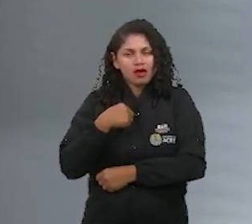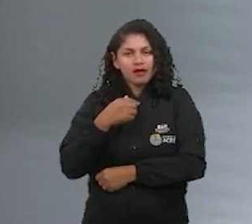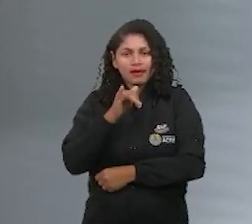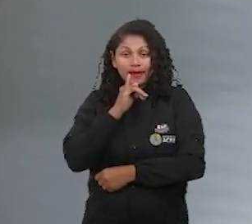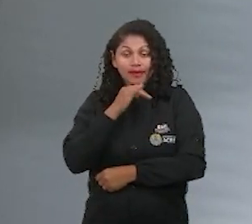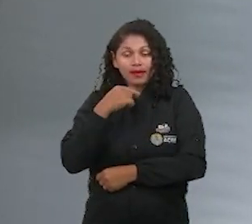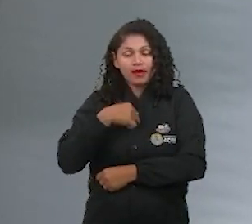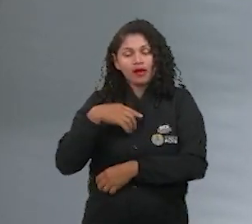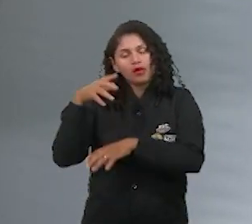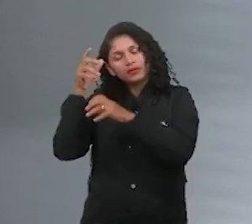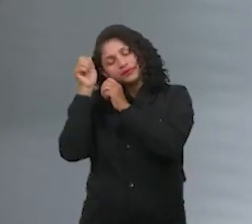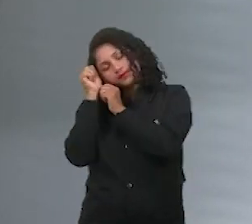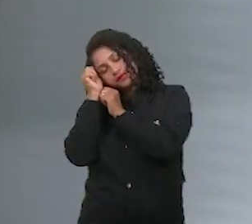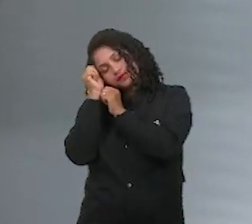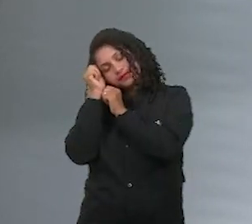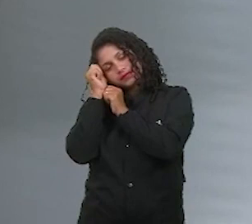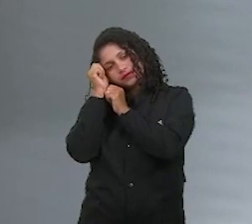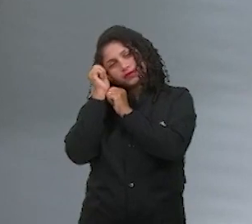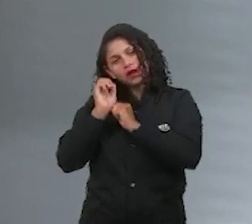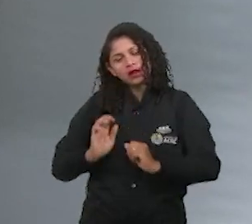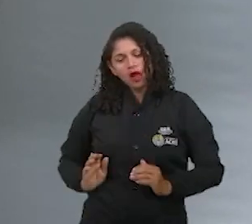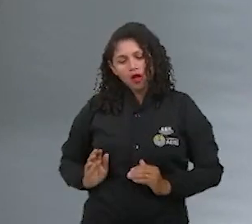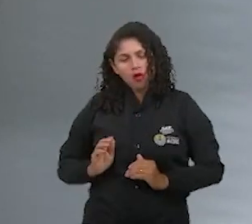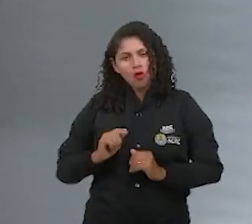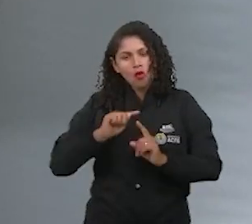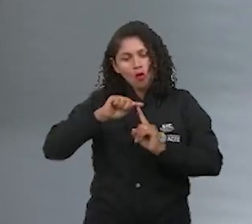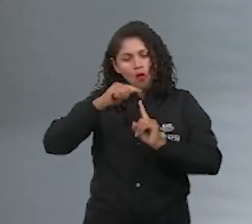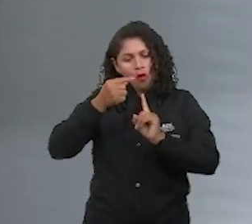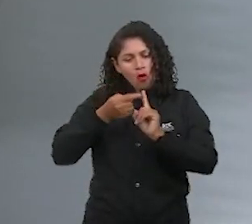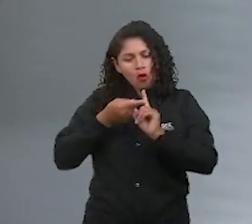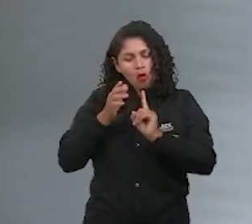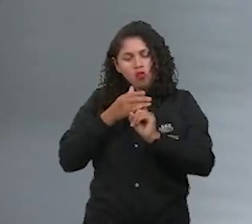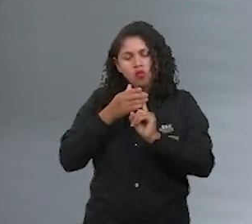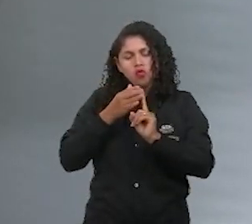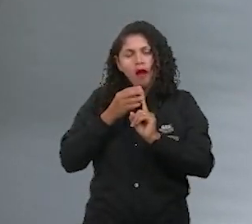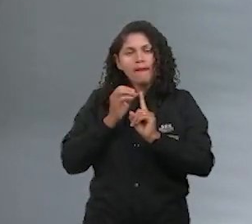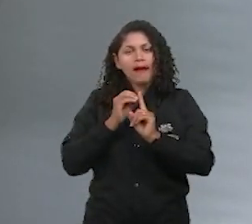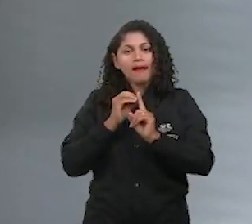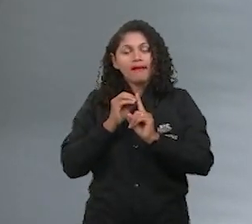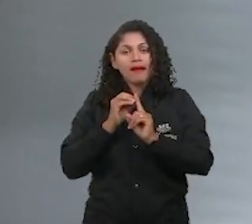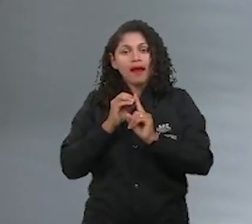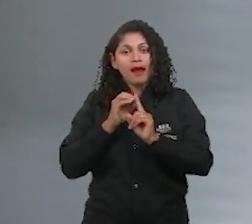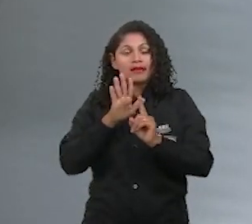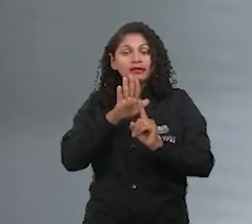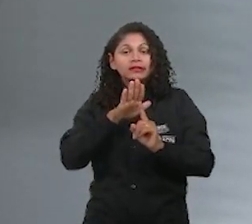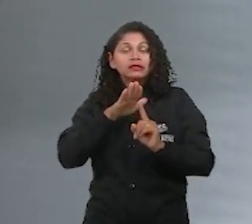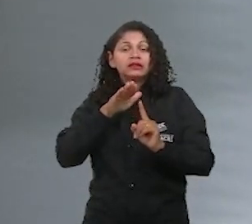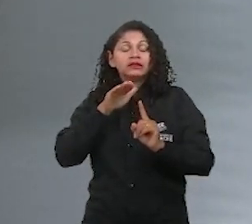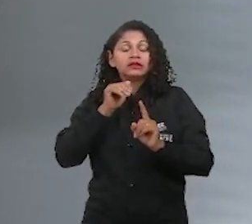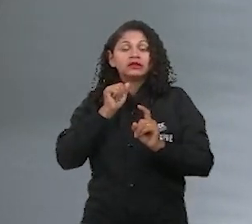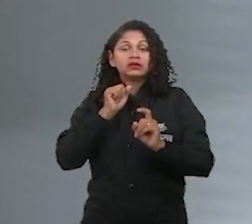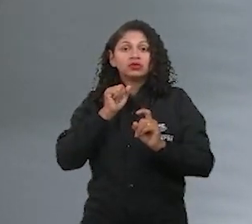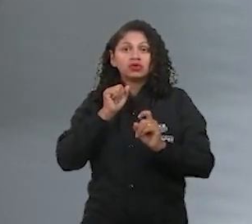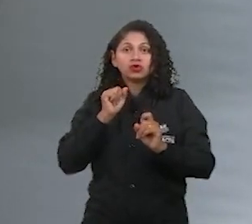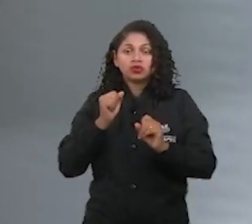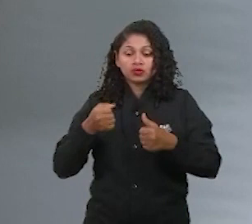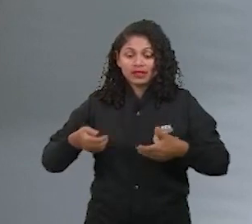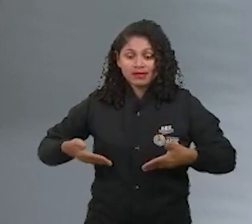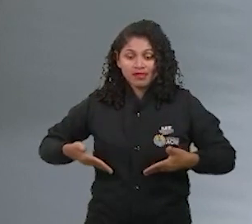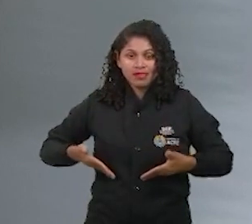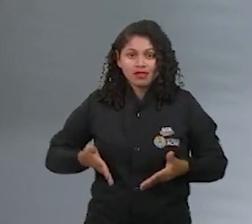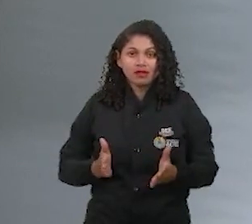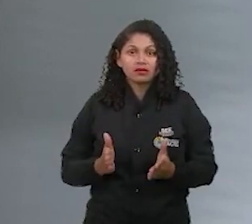seja, ele estava ali no ventre da sua mãe, né? E acordaram, ou seja, ele nasceu. E me encontrei assim, num mundo estranho e louco,